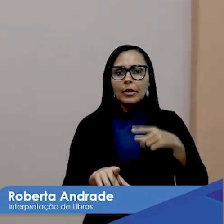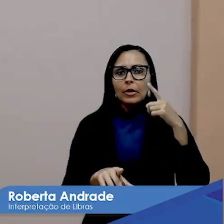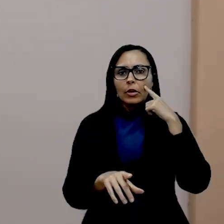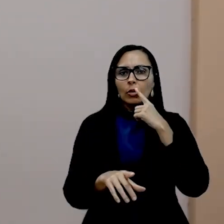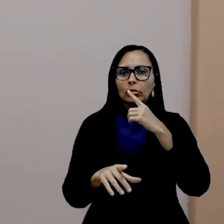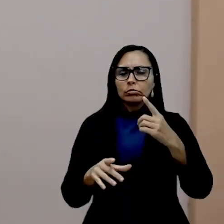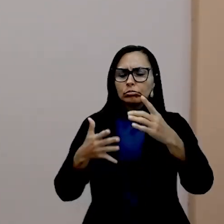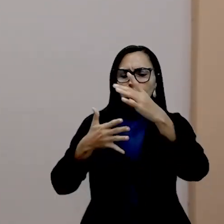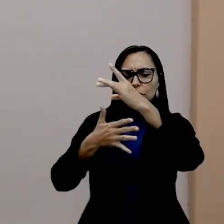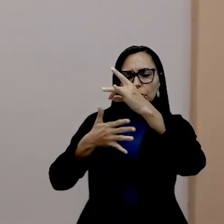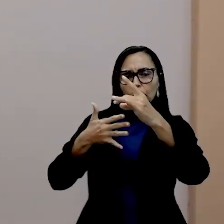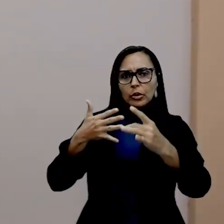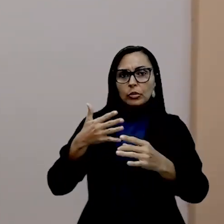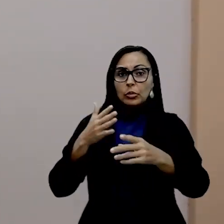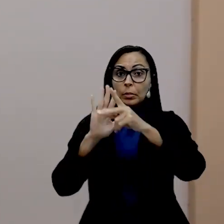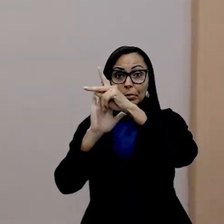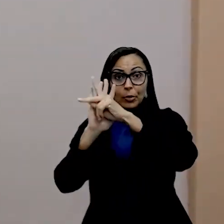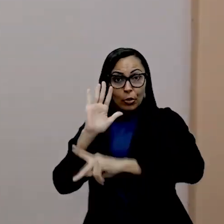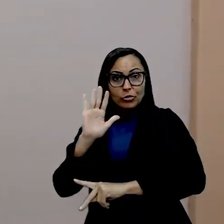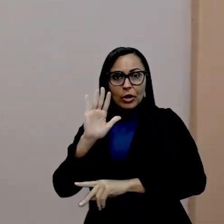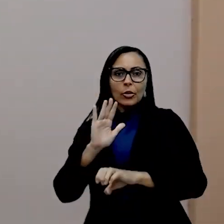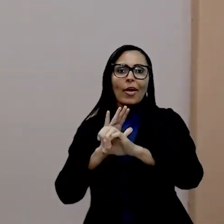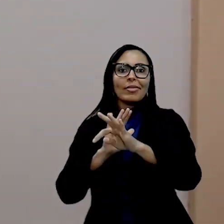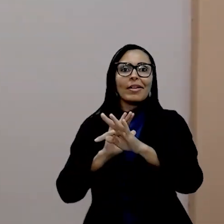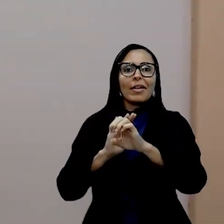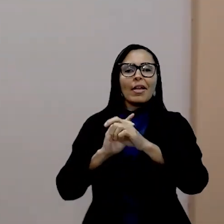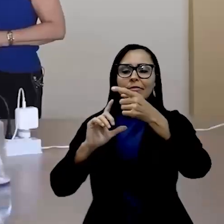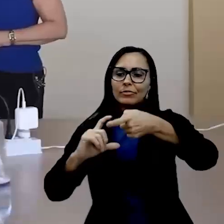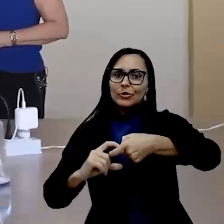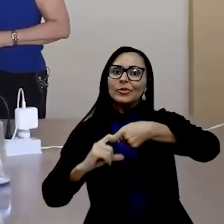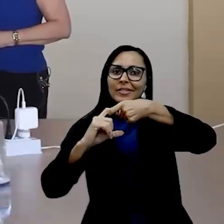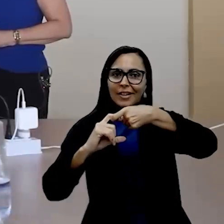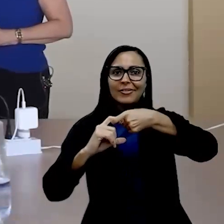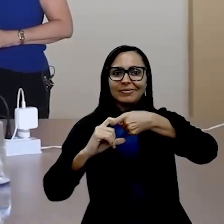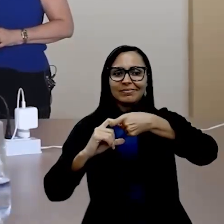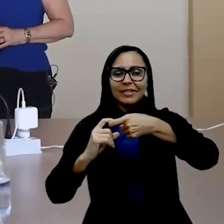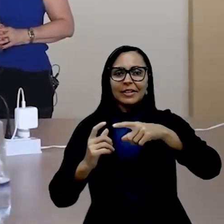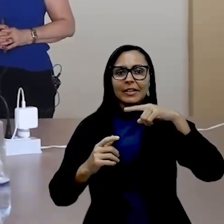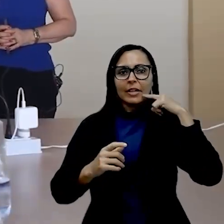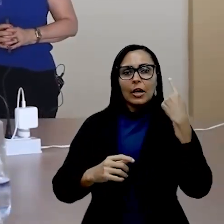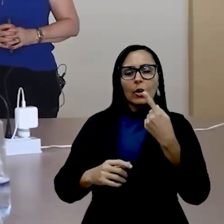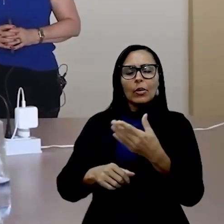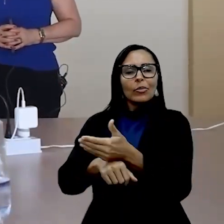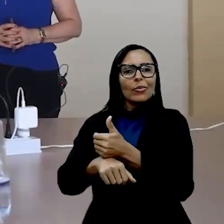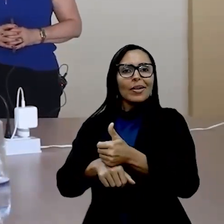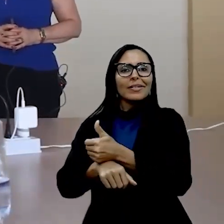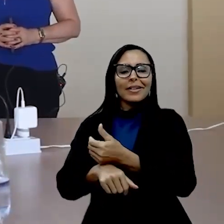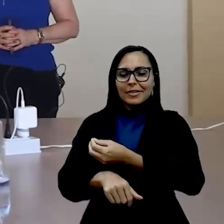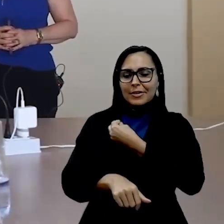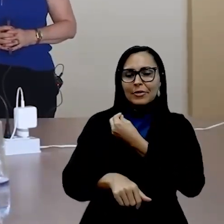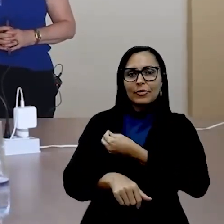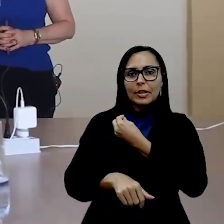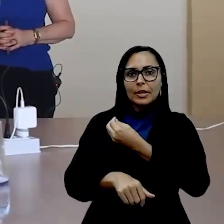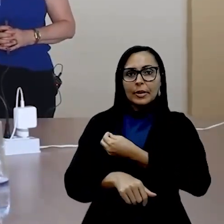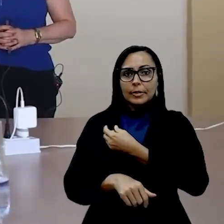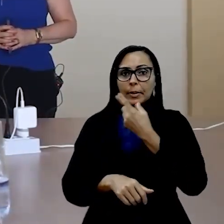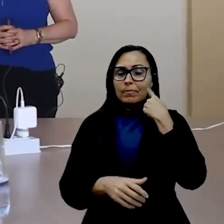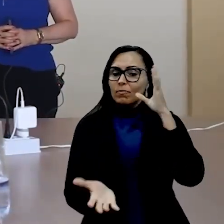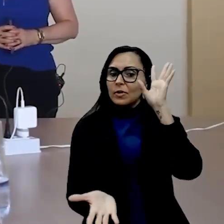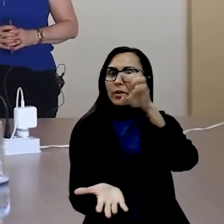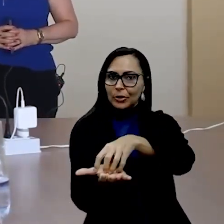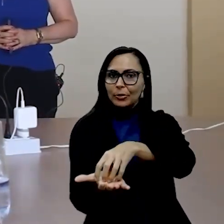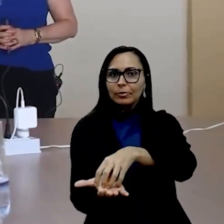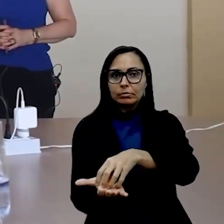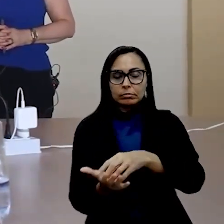eixos do nosso projeto ETE Sustentável, que é a qualidade de vida do servidor,